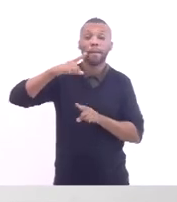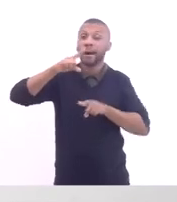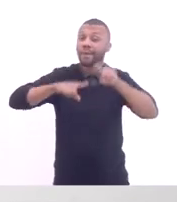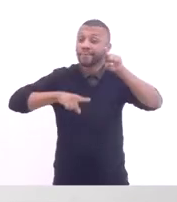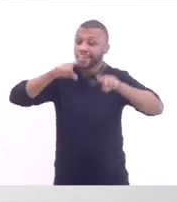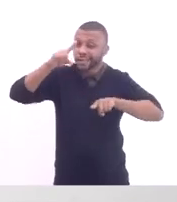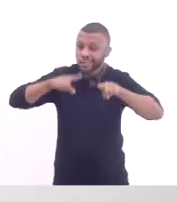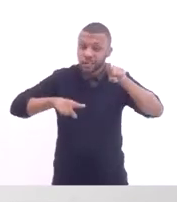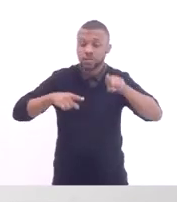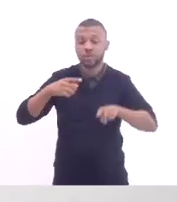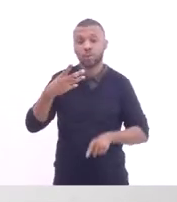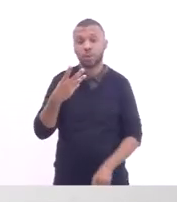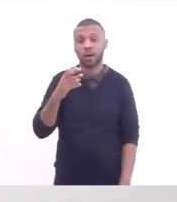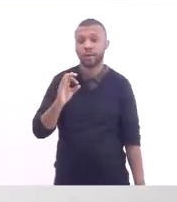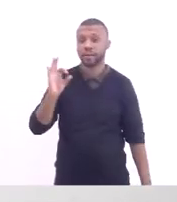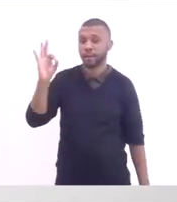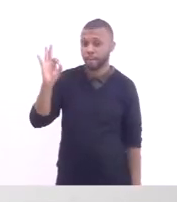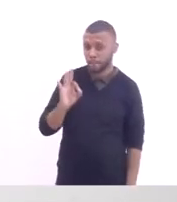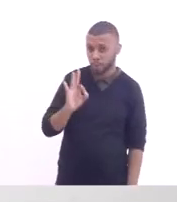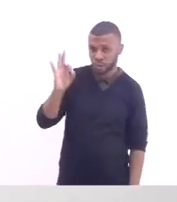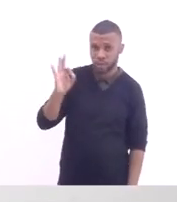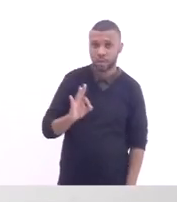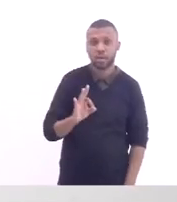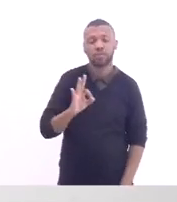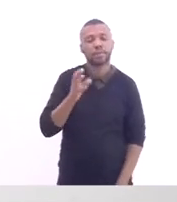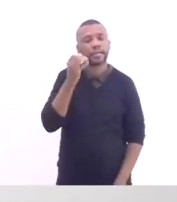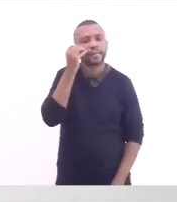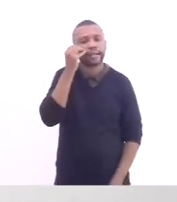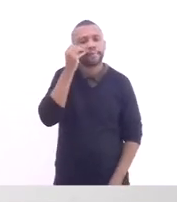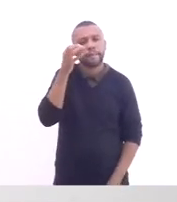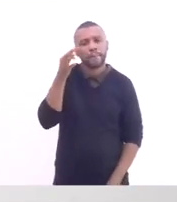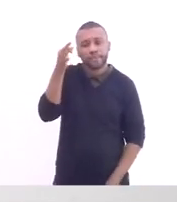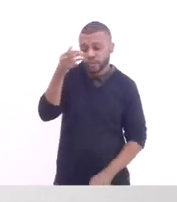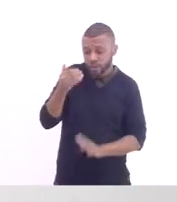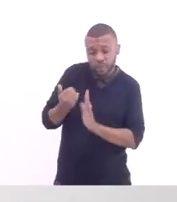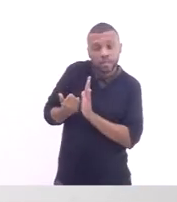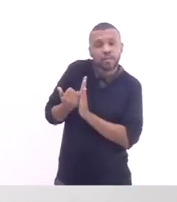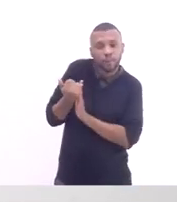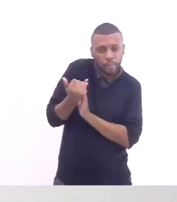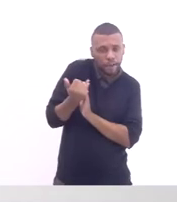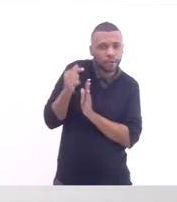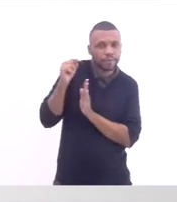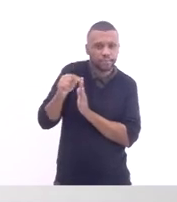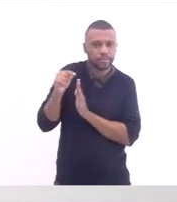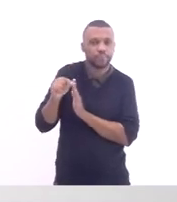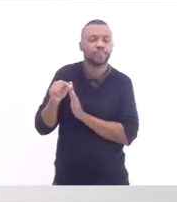de 40% do que estava previsto inicialmente,